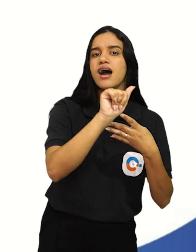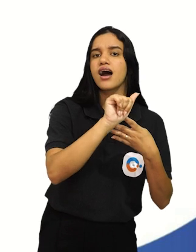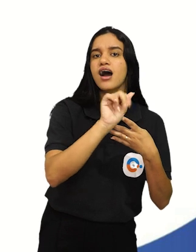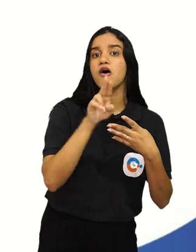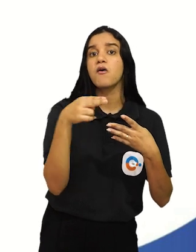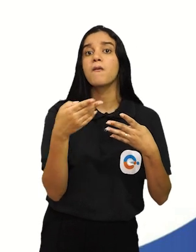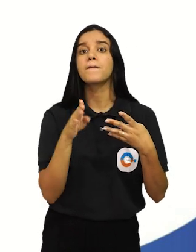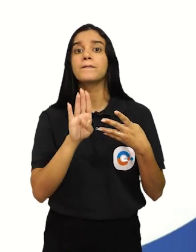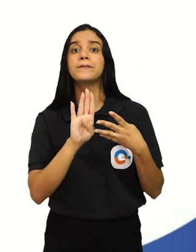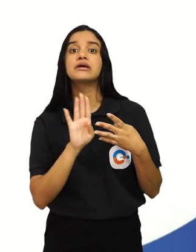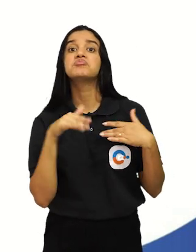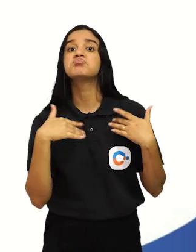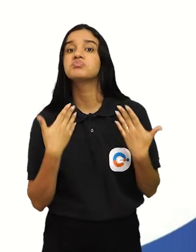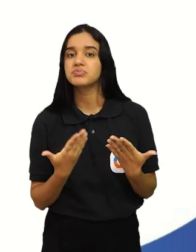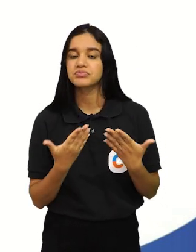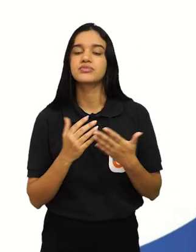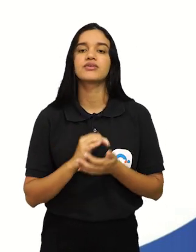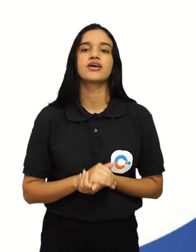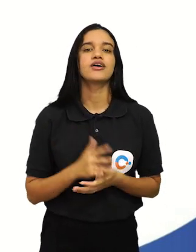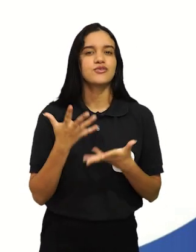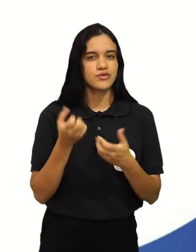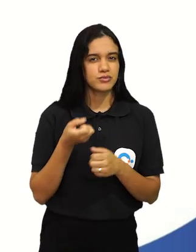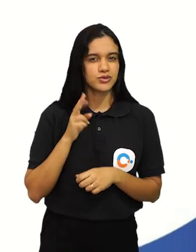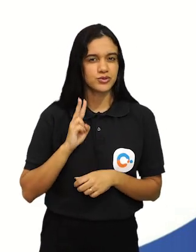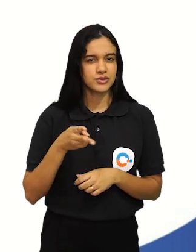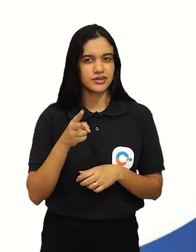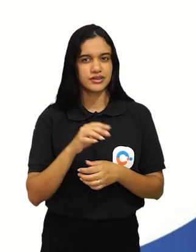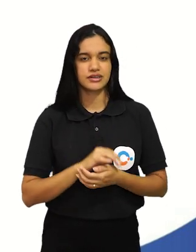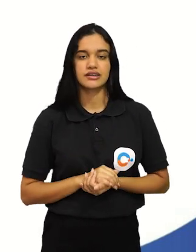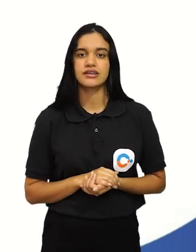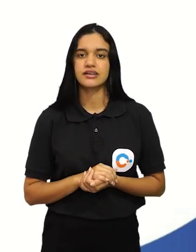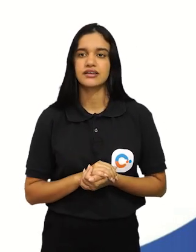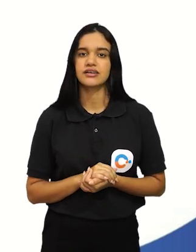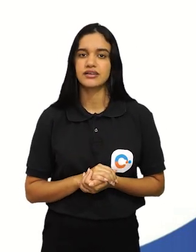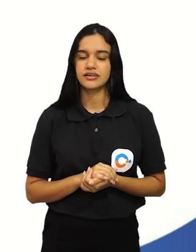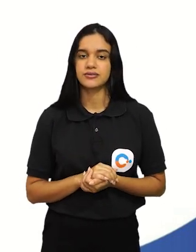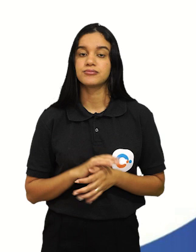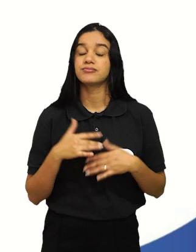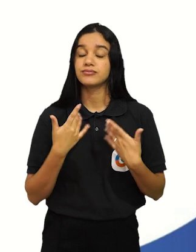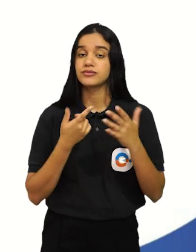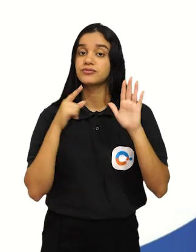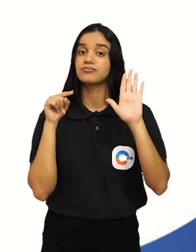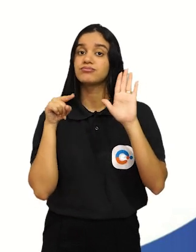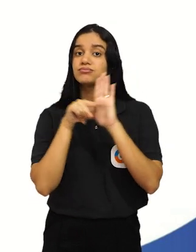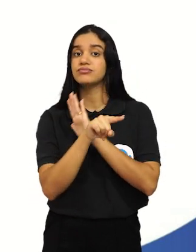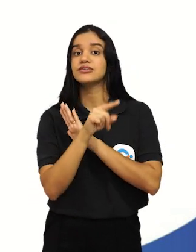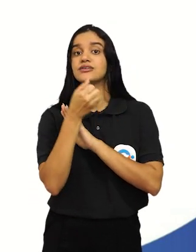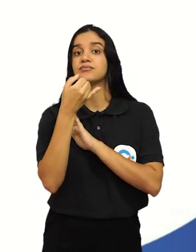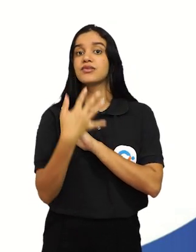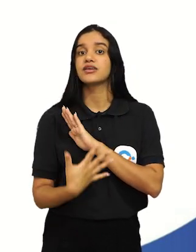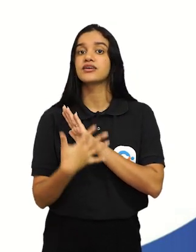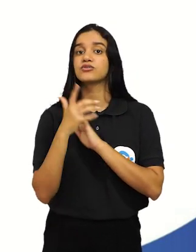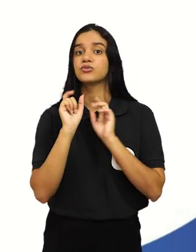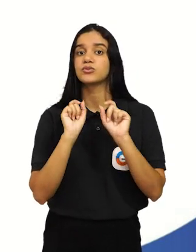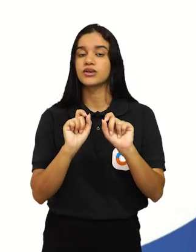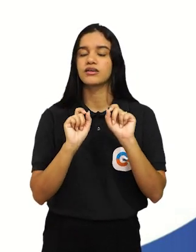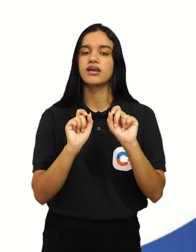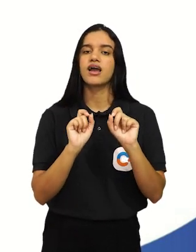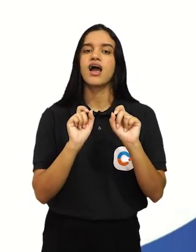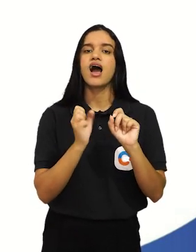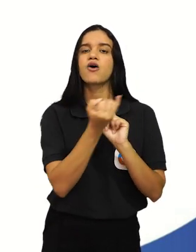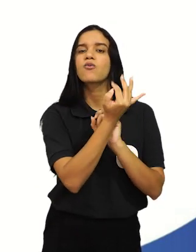letra B bora continuar aqui ó ele continua o a questão dizendo que a